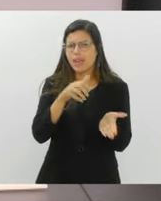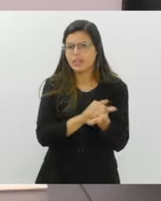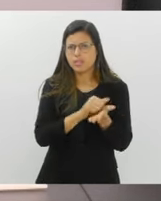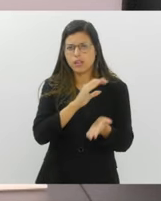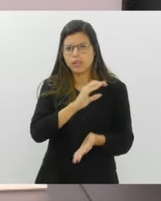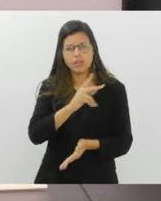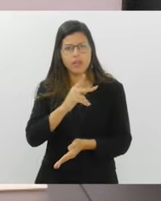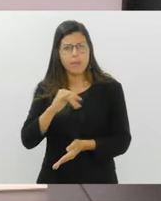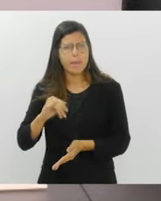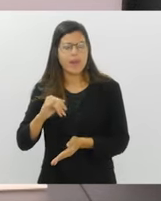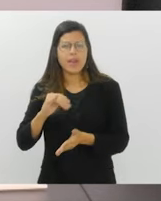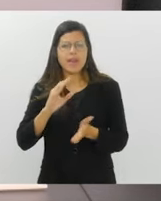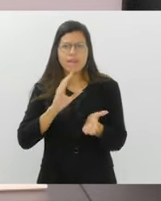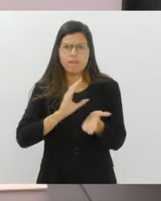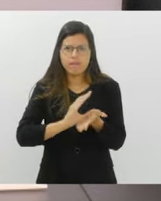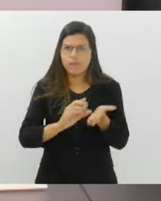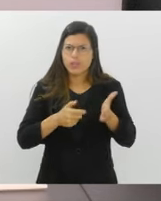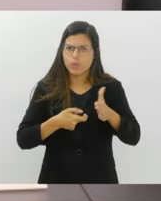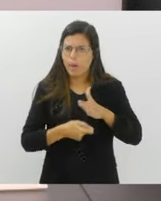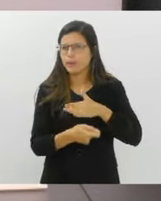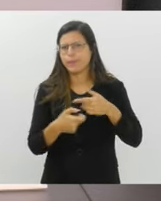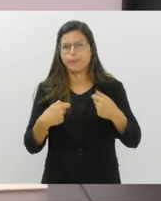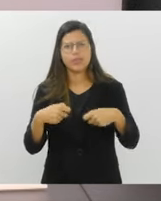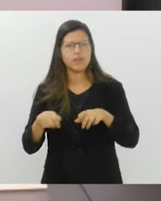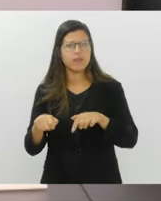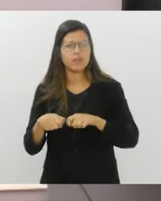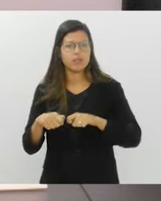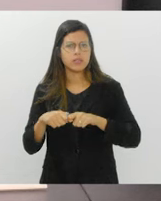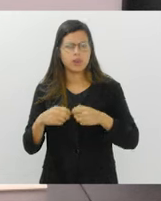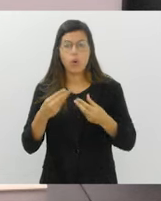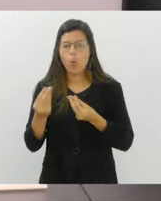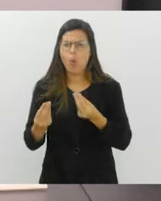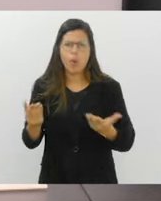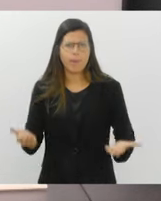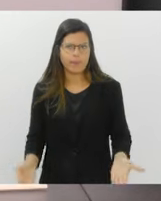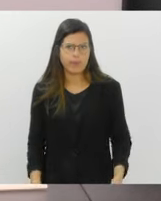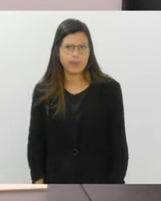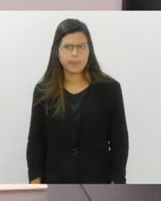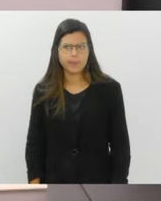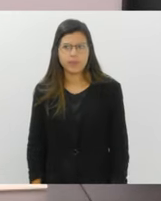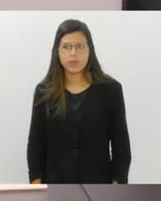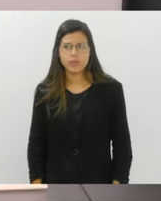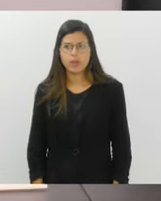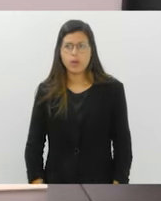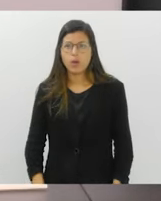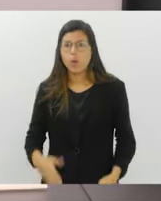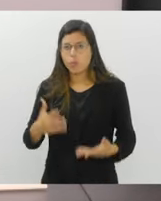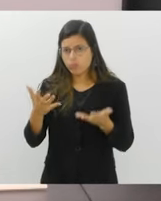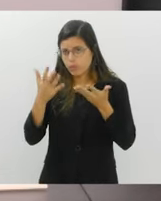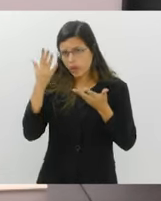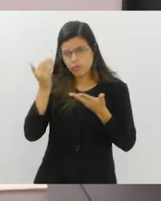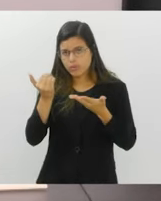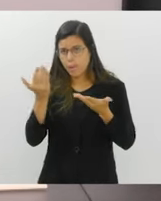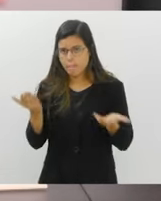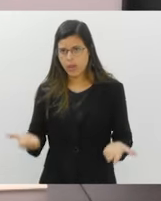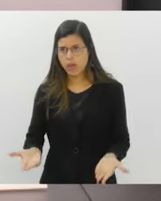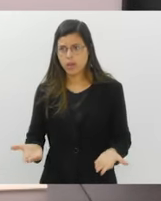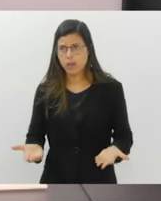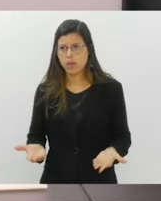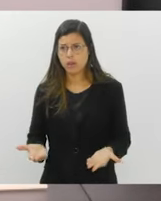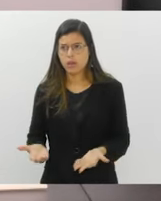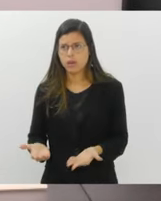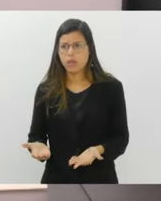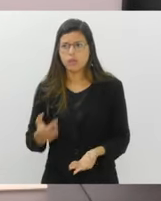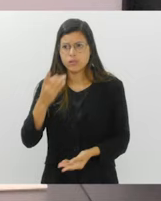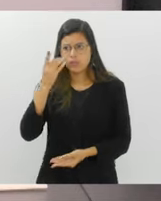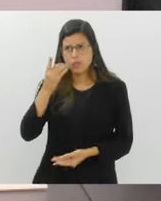tem que fazer pelos serviços deteriorados. Como é que vai se dar isso? É isso que eu estou querendo saber. E é isso que o